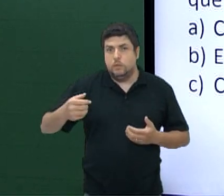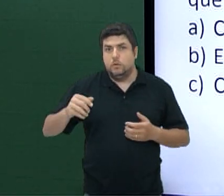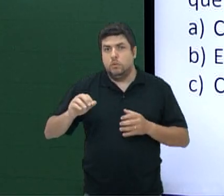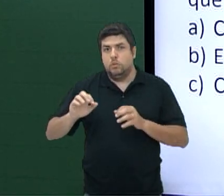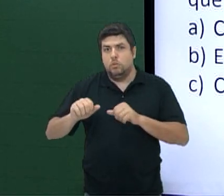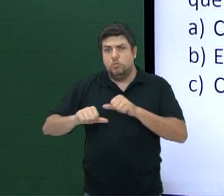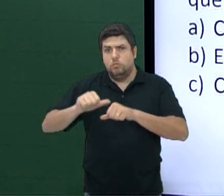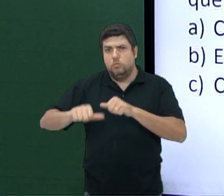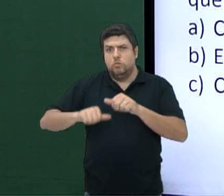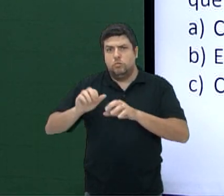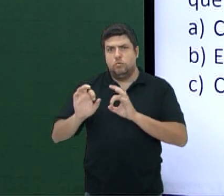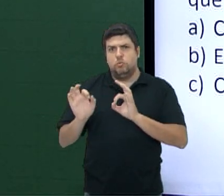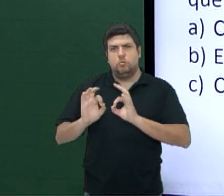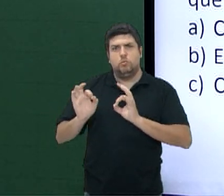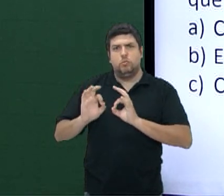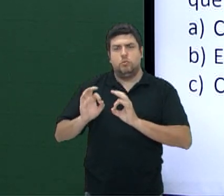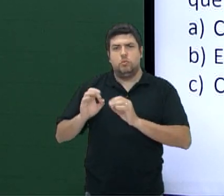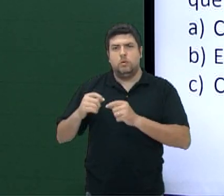direção e sentido,